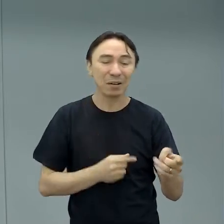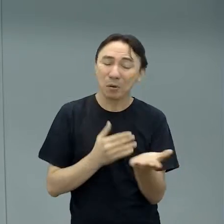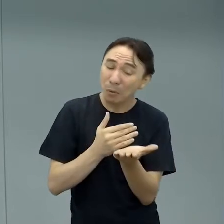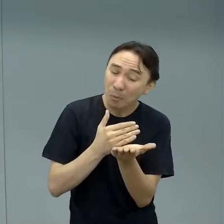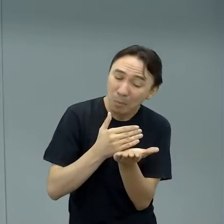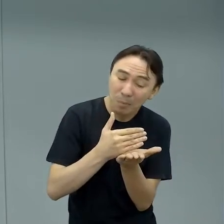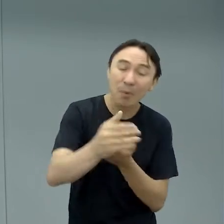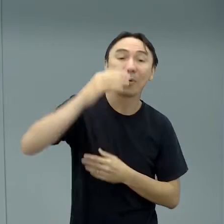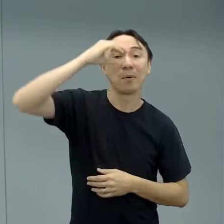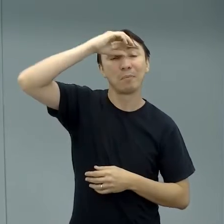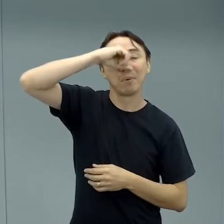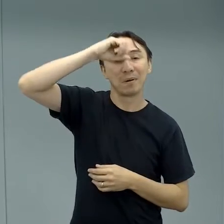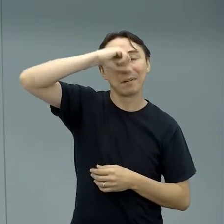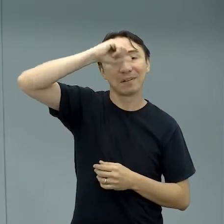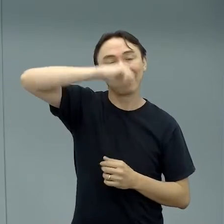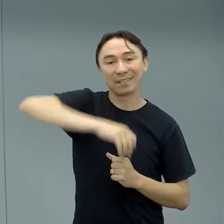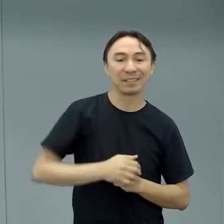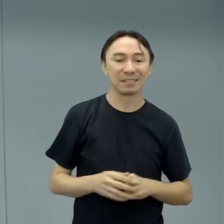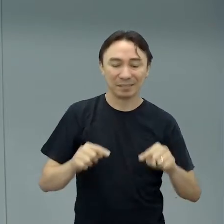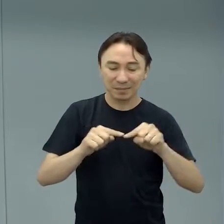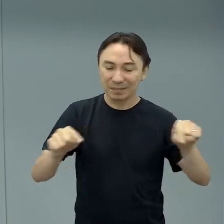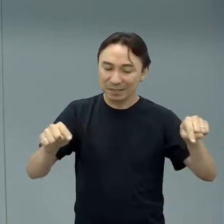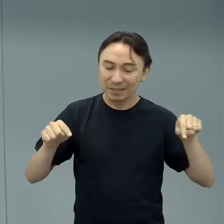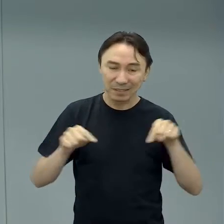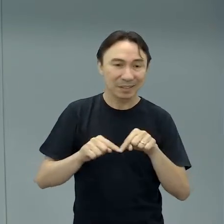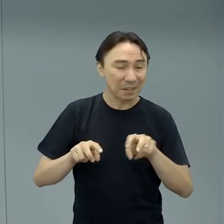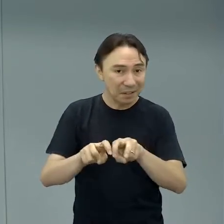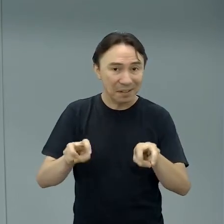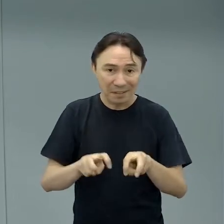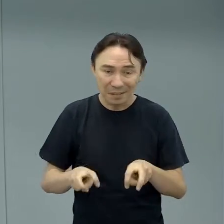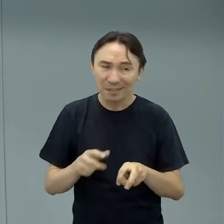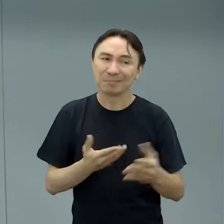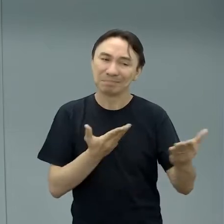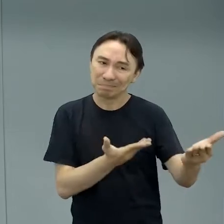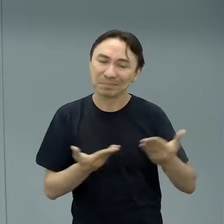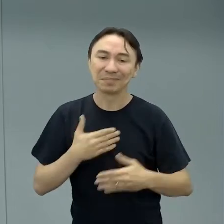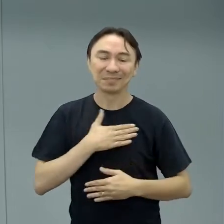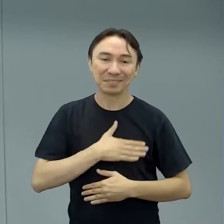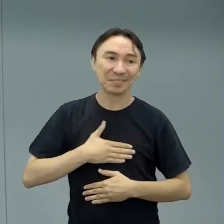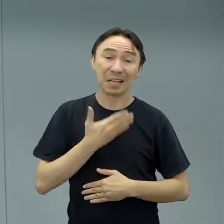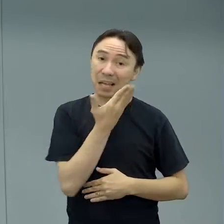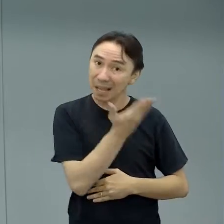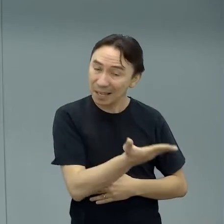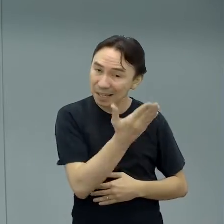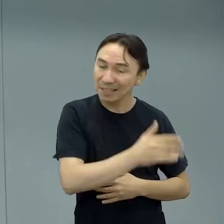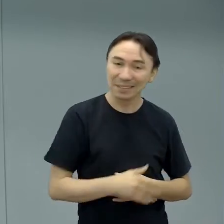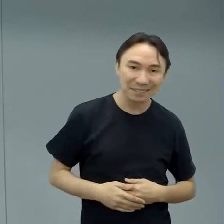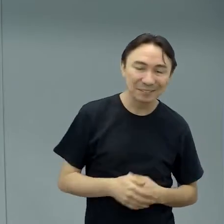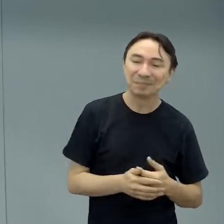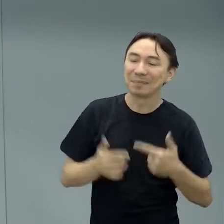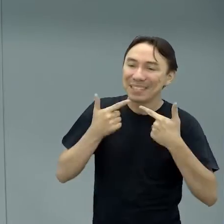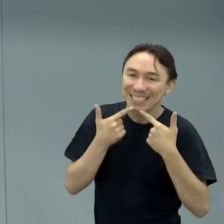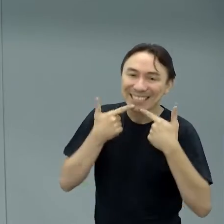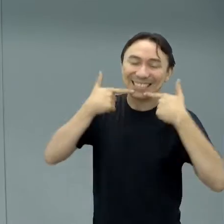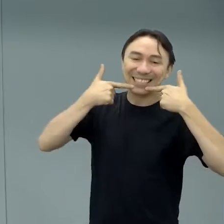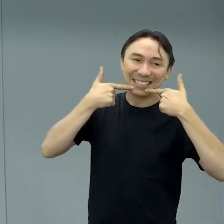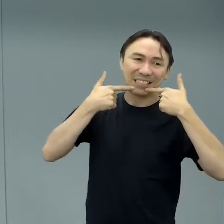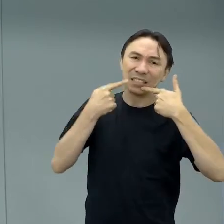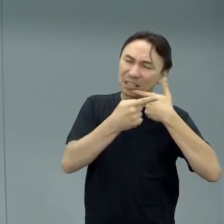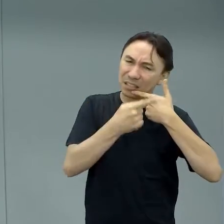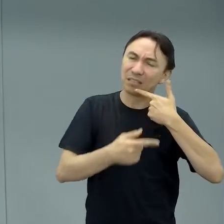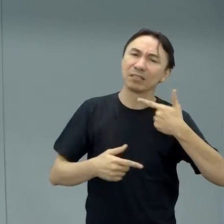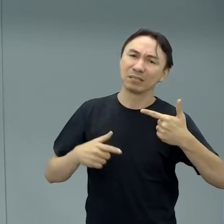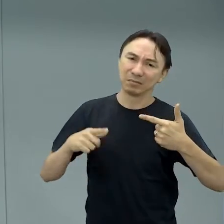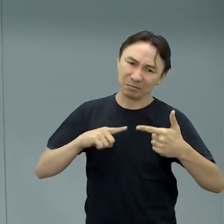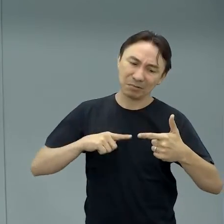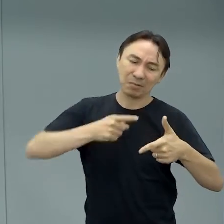Ele era extremamente assim, simpático, sorridente. Com todos esses problemas que a